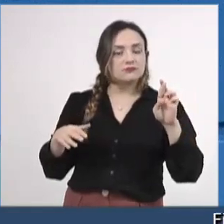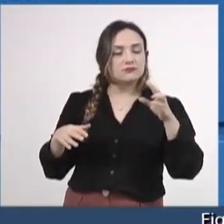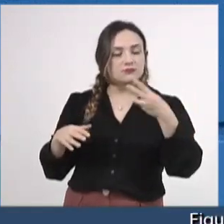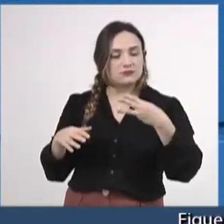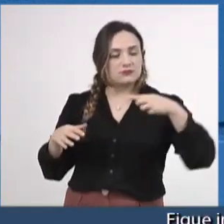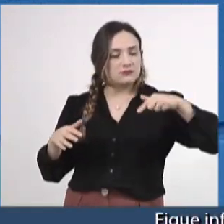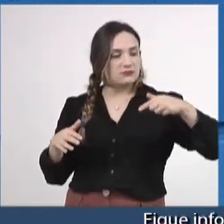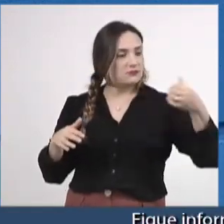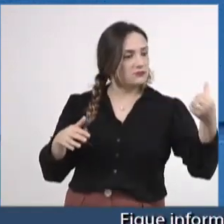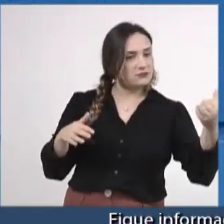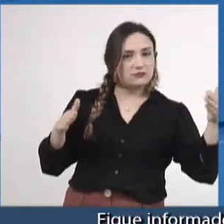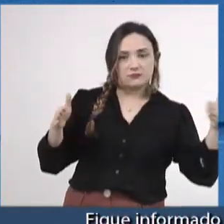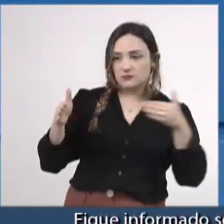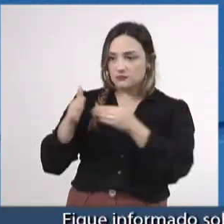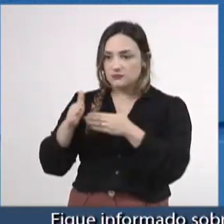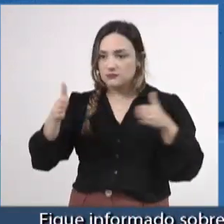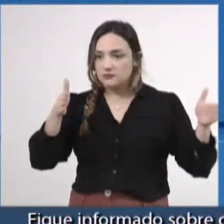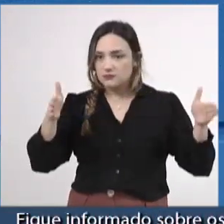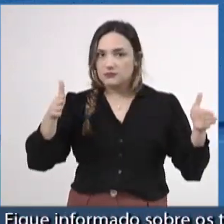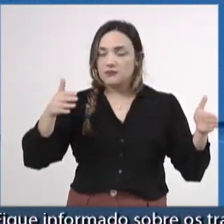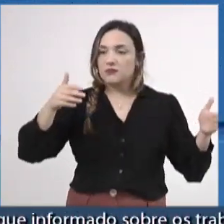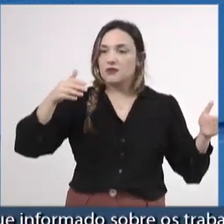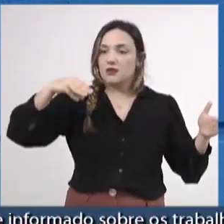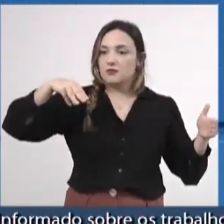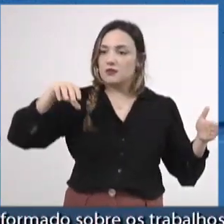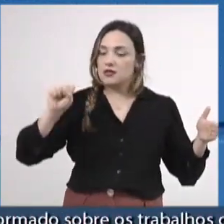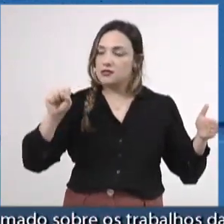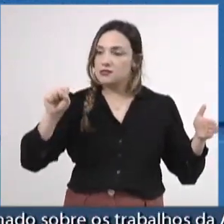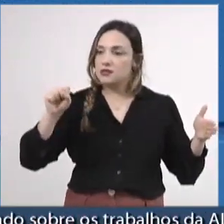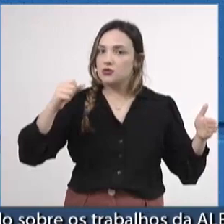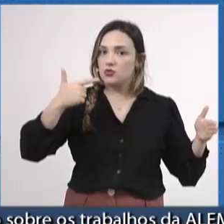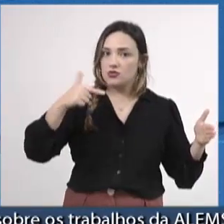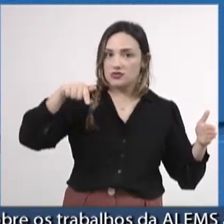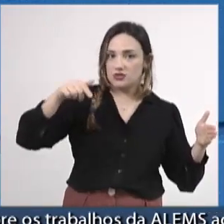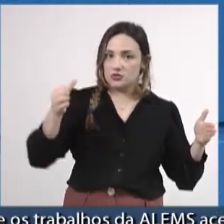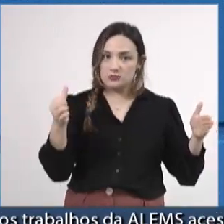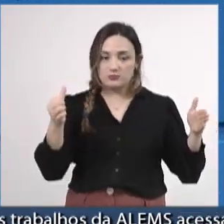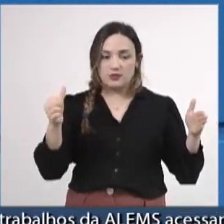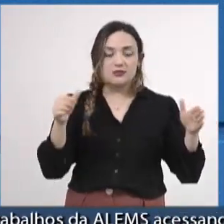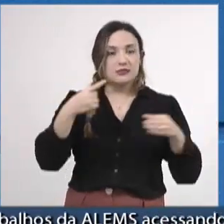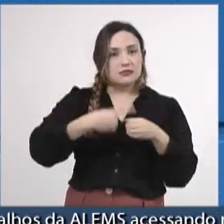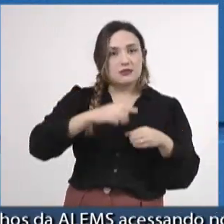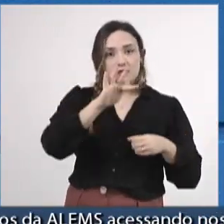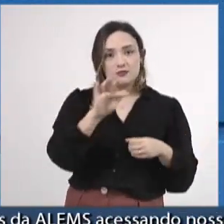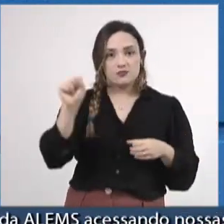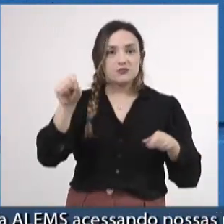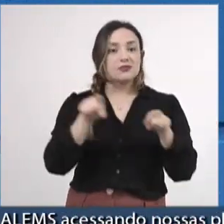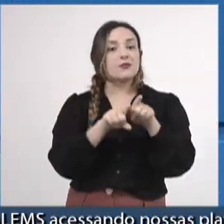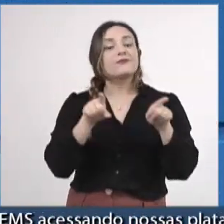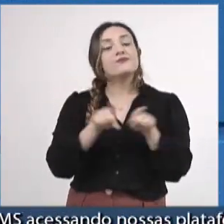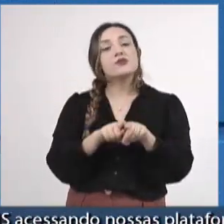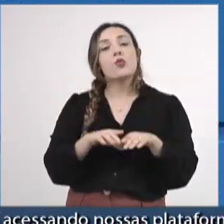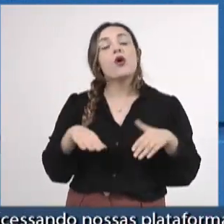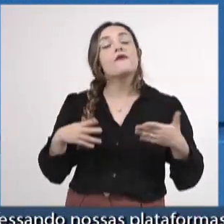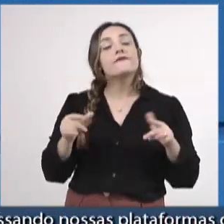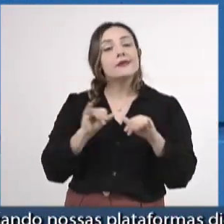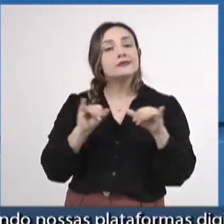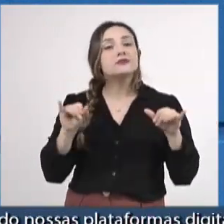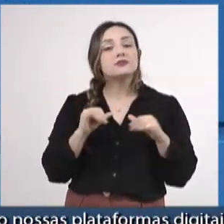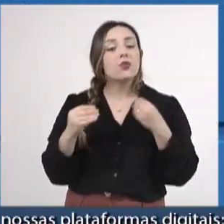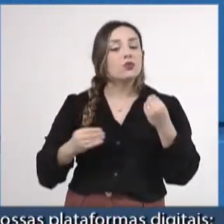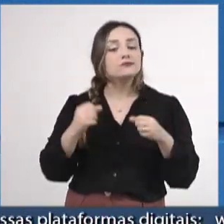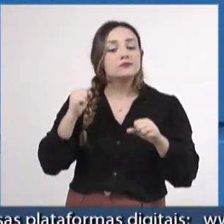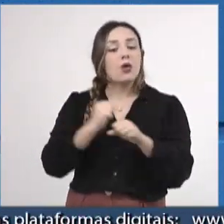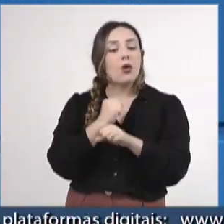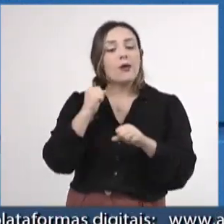376 e a MS 276 no município de Fátima do Sul bem como informação sobre o